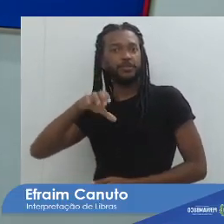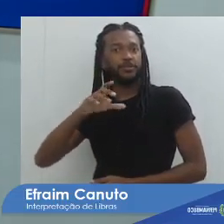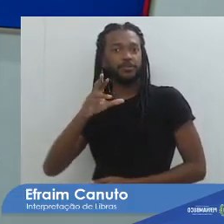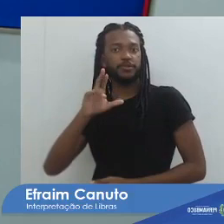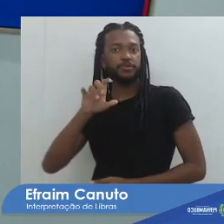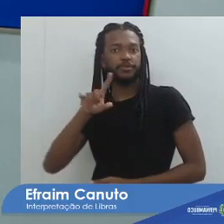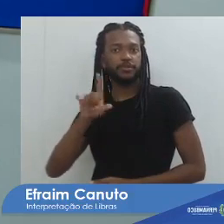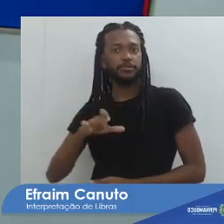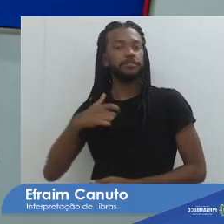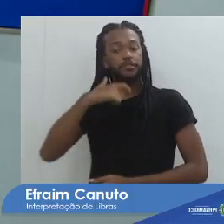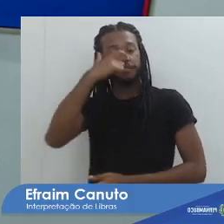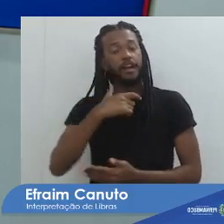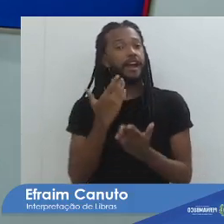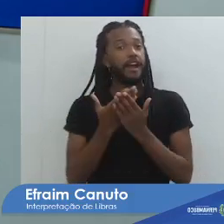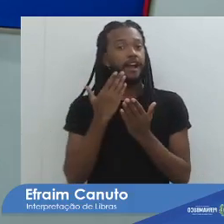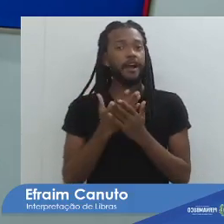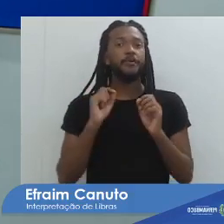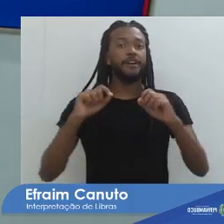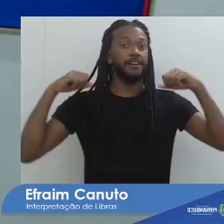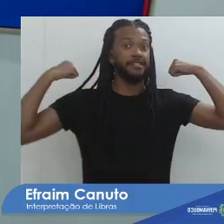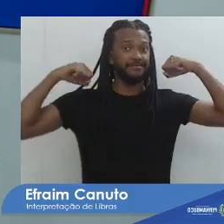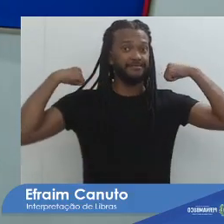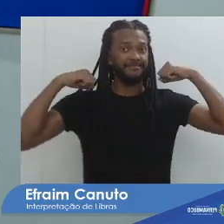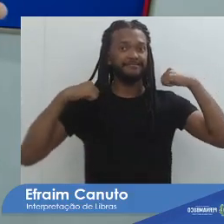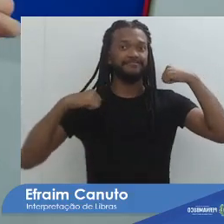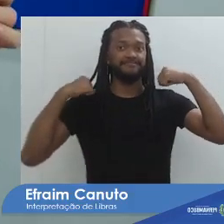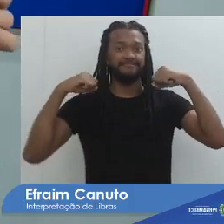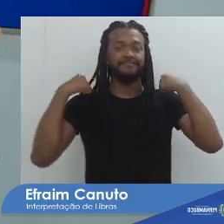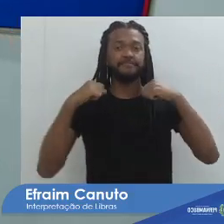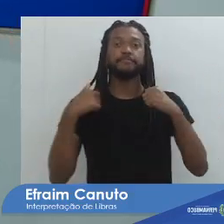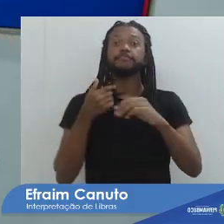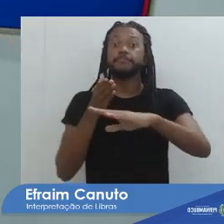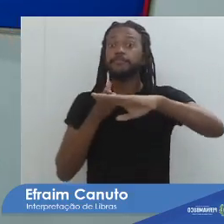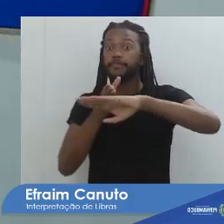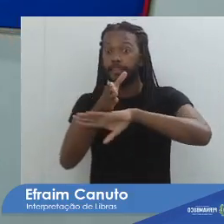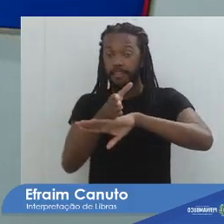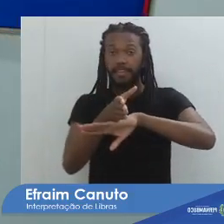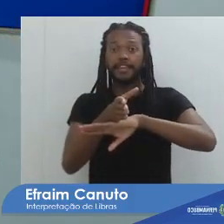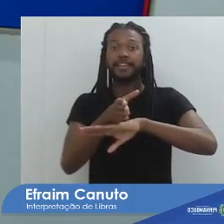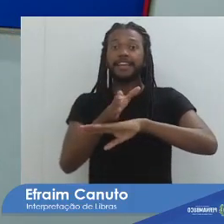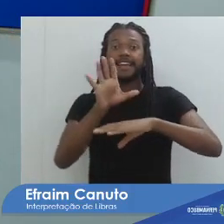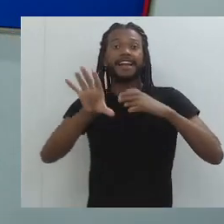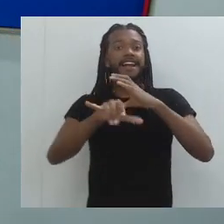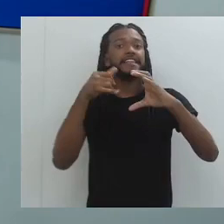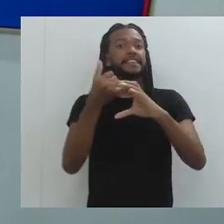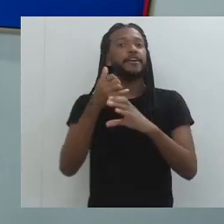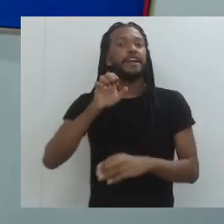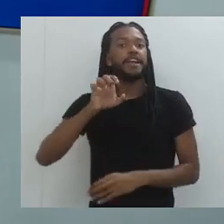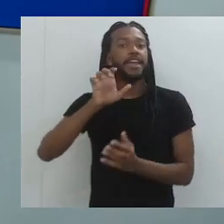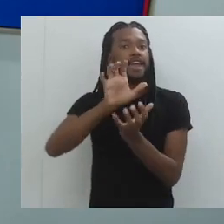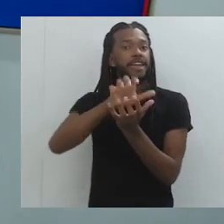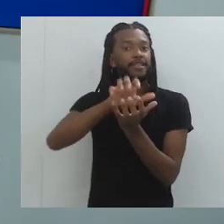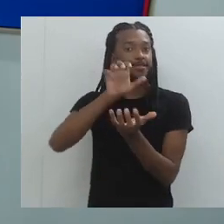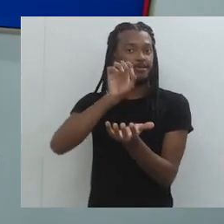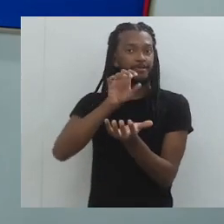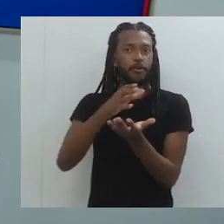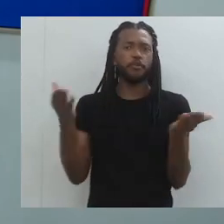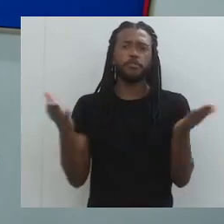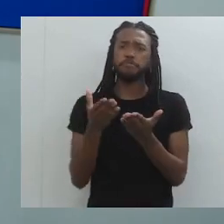Física. Vamos lá? Entra no canal EducaPE, que hoje a gente vai estudar